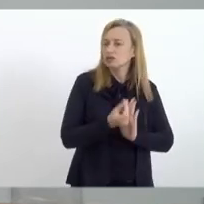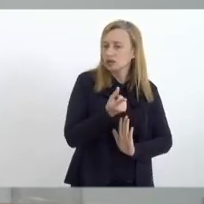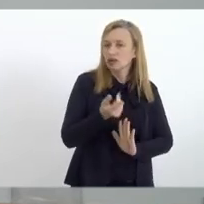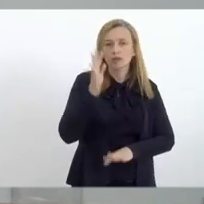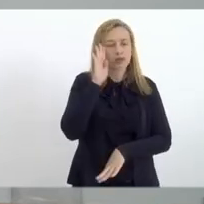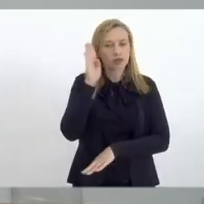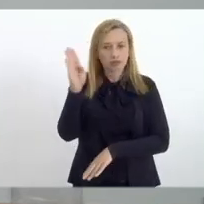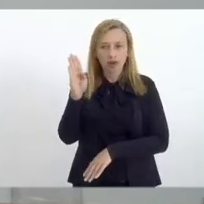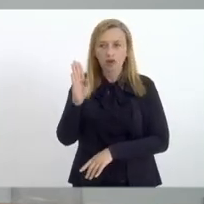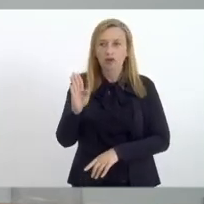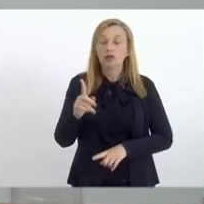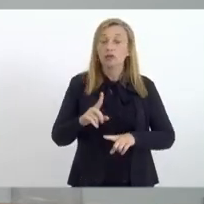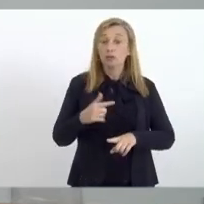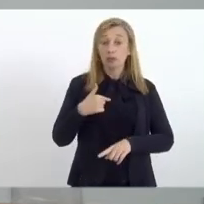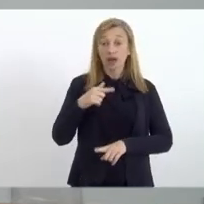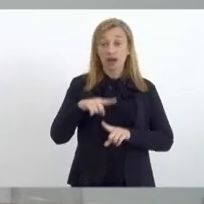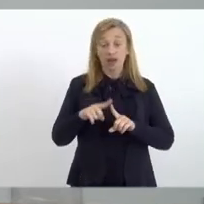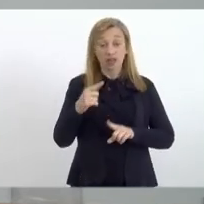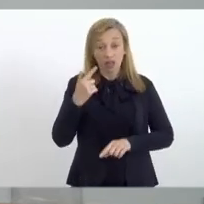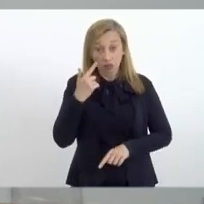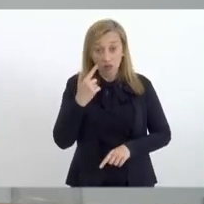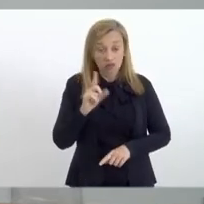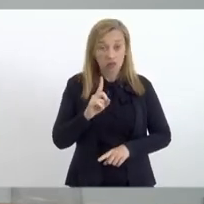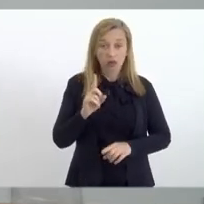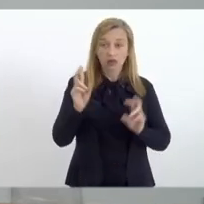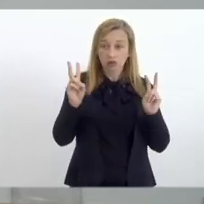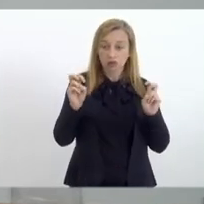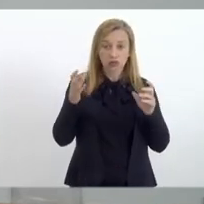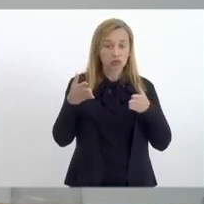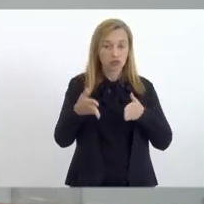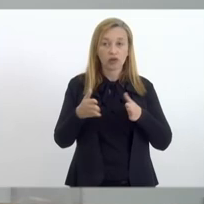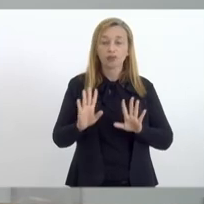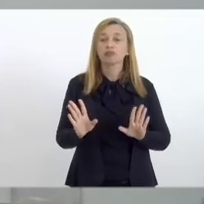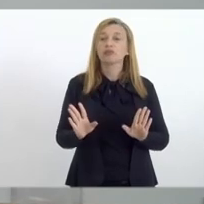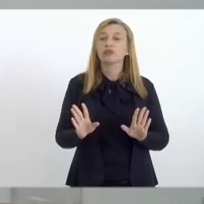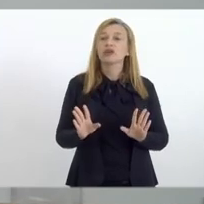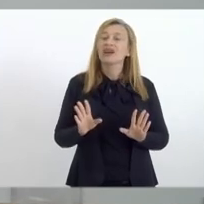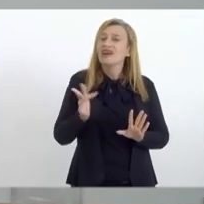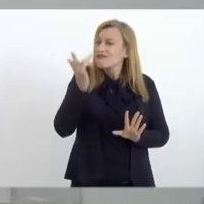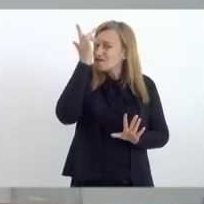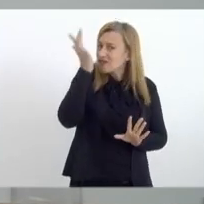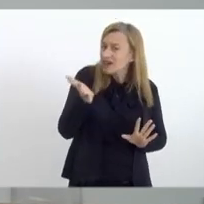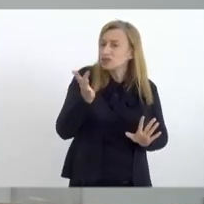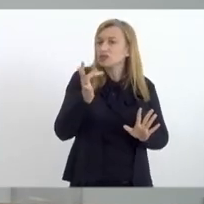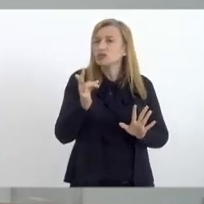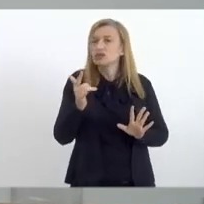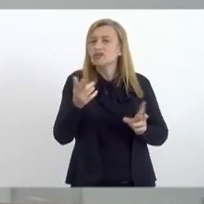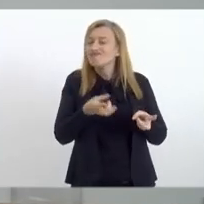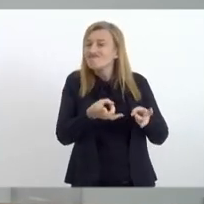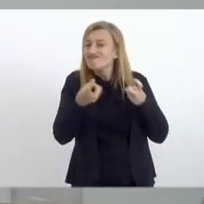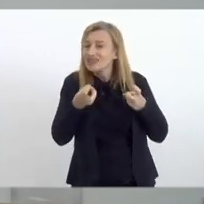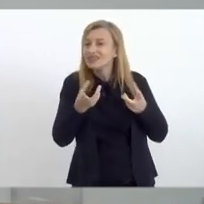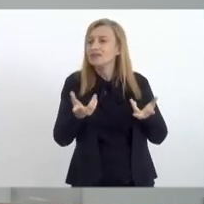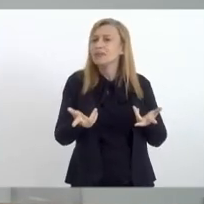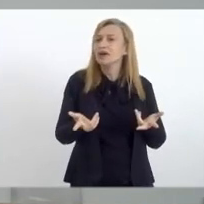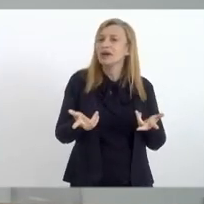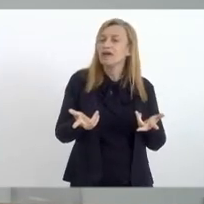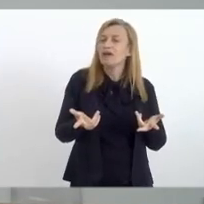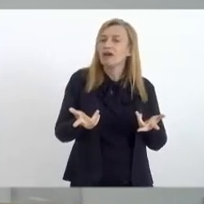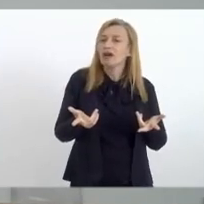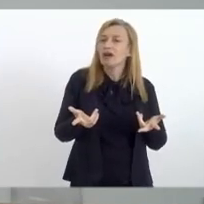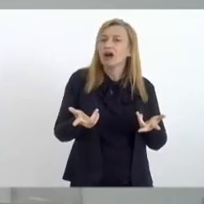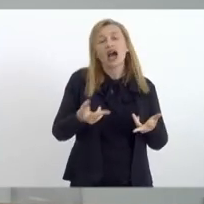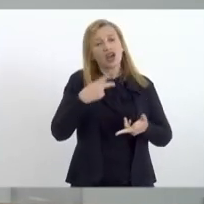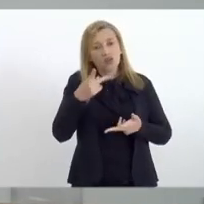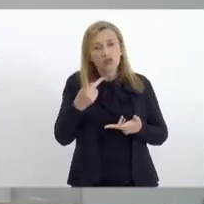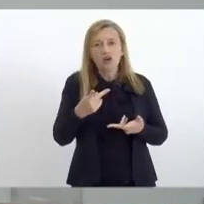fundamentais, mas, ao meu ver, não são o cerne da questão. É muito fácil a gente perceber, e aí eu